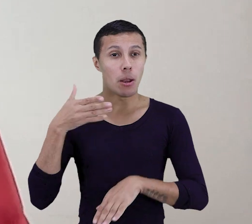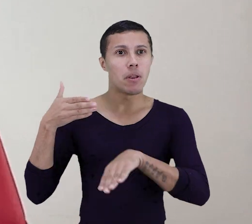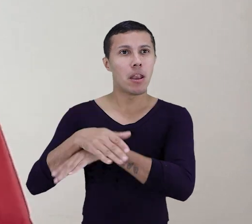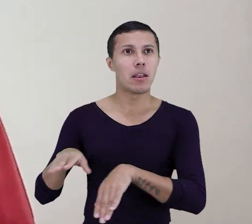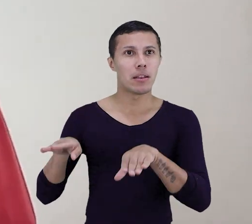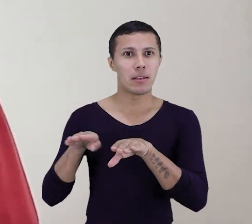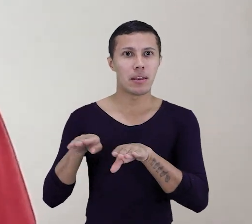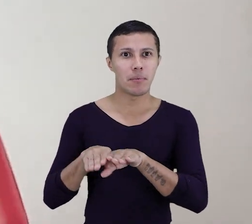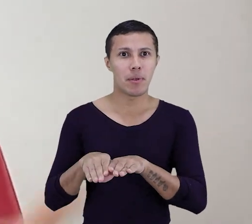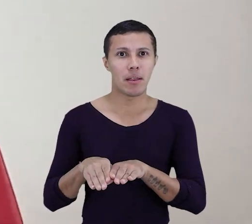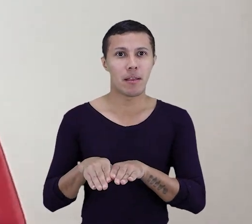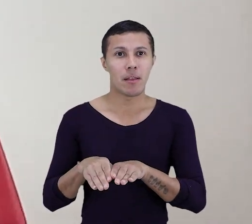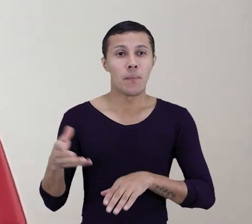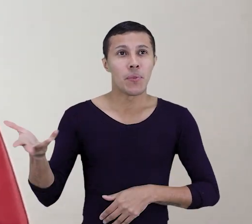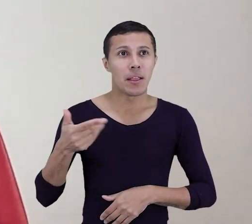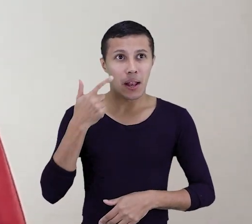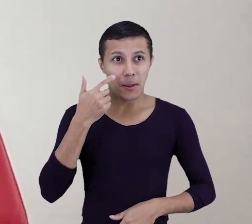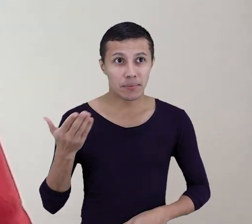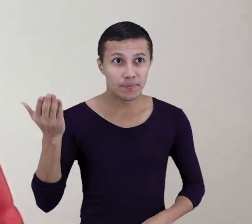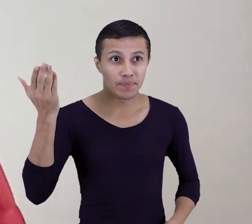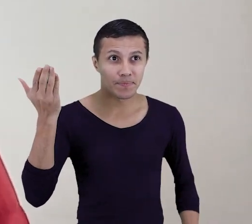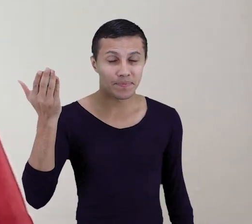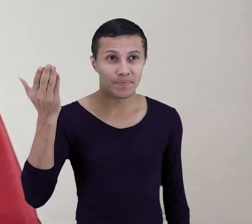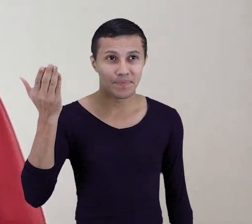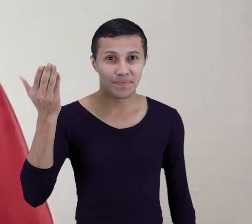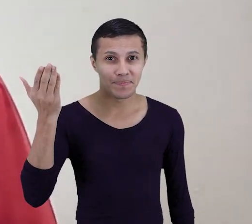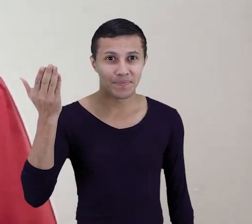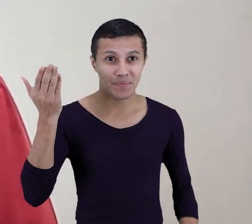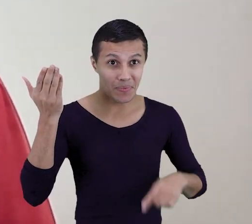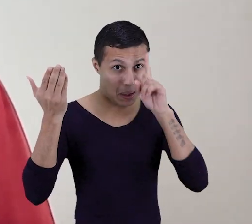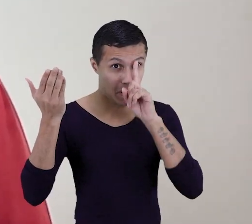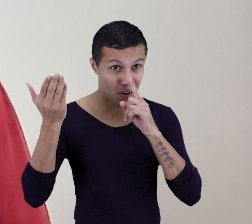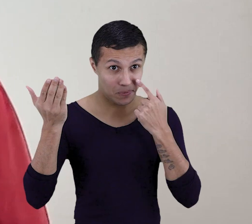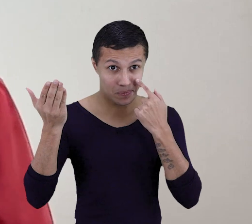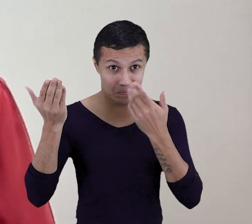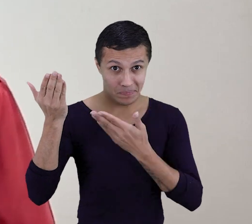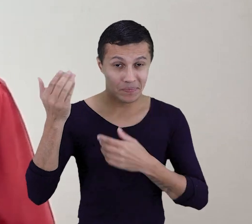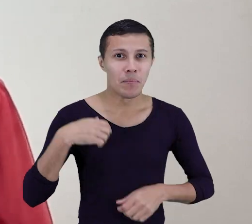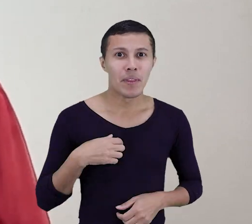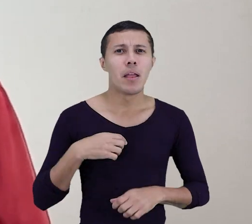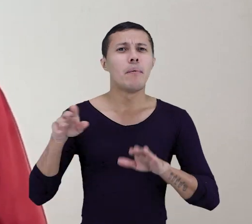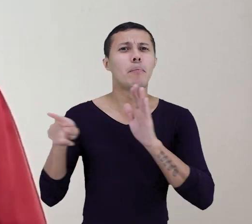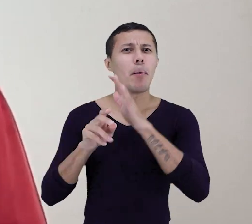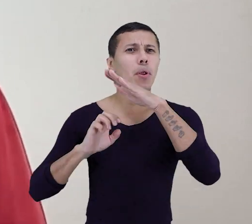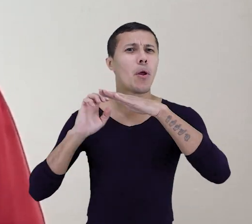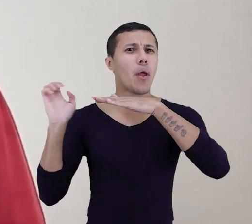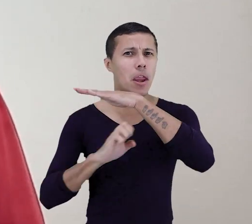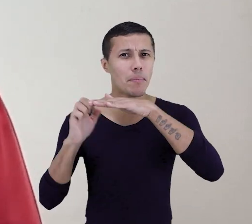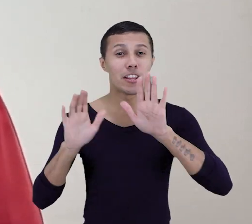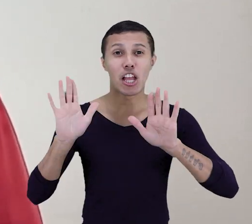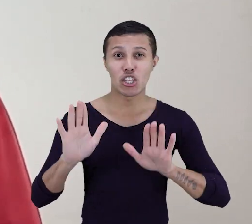Participamos do Acelera Atração. Quem participou da Aceleração 2021 conseguiu participar da Acelera Atração também, que já era para empresas que já estavam um pouco